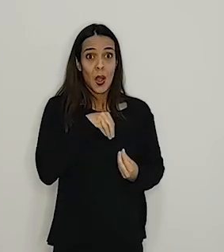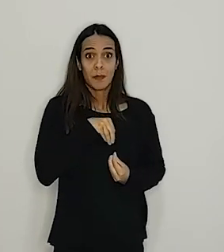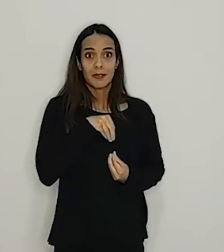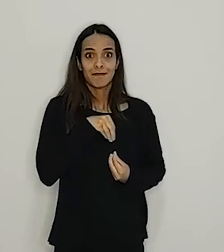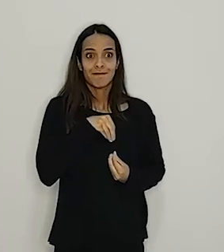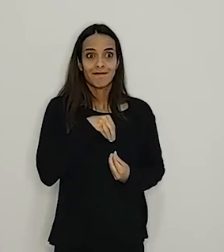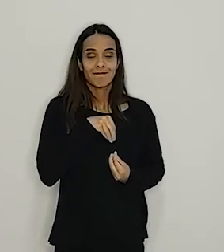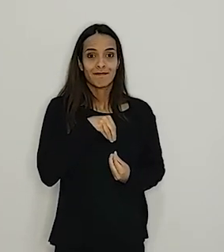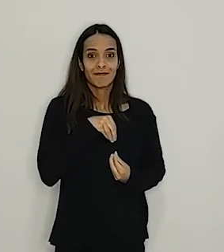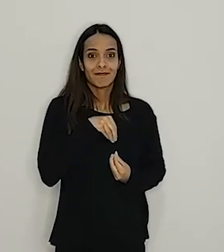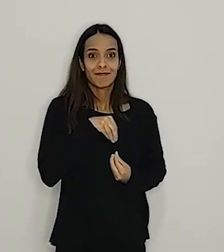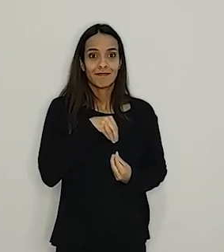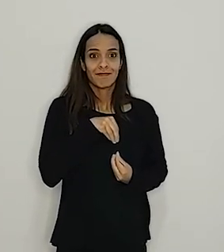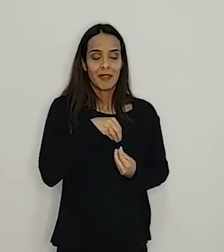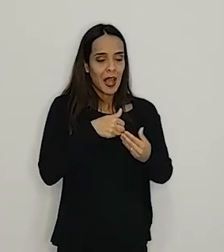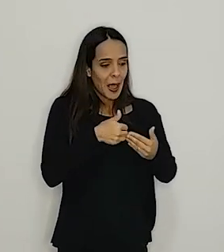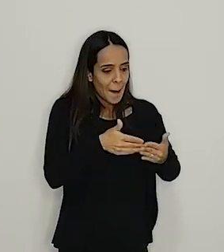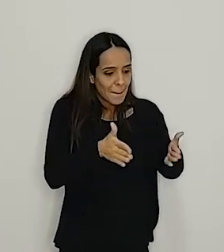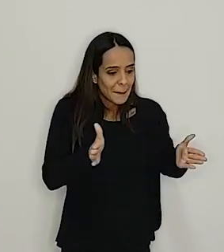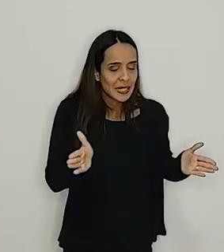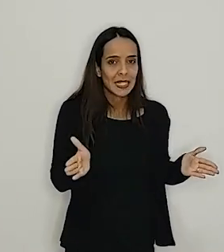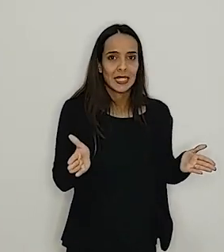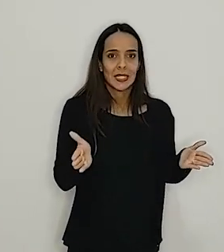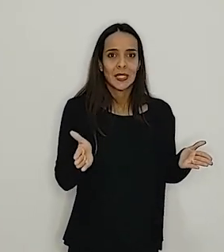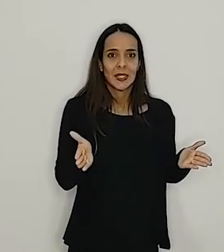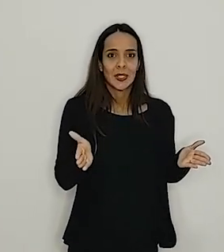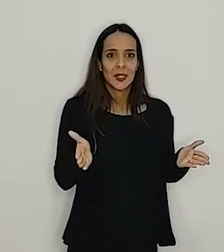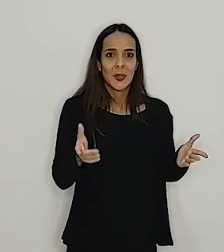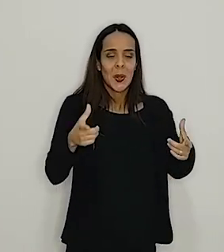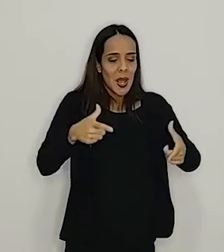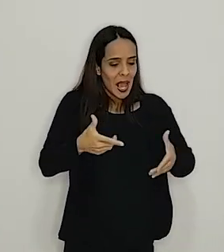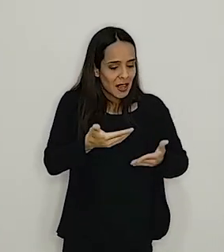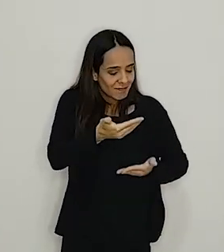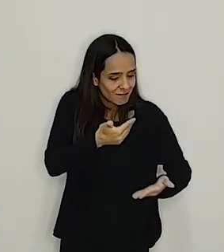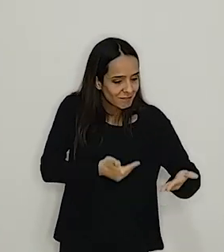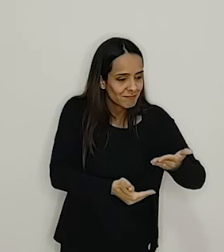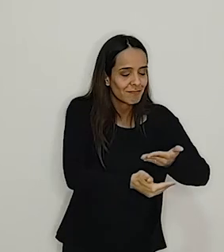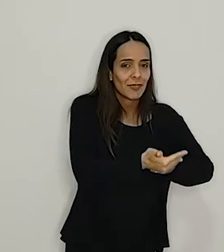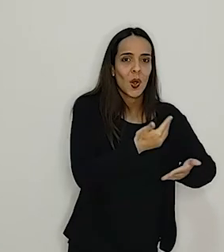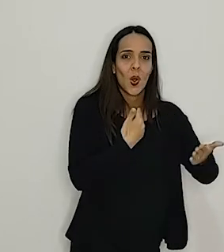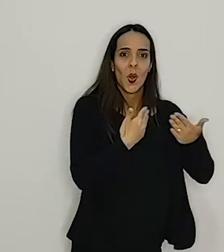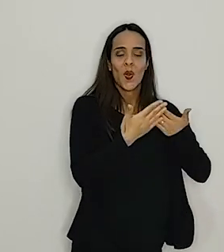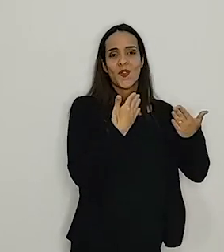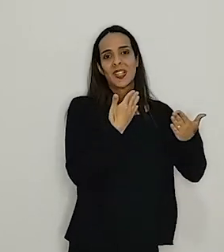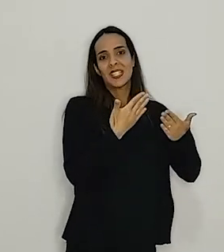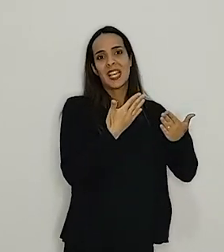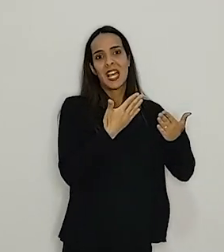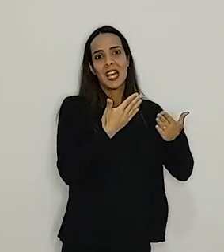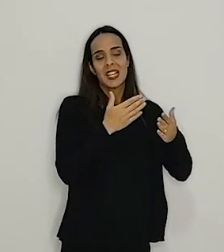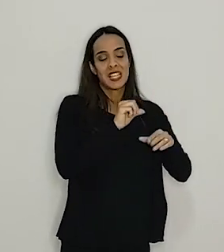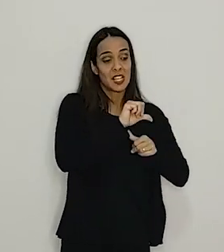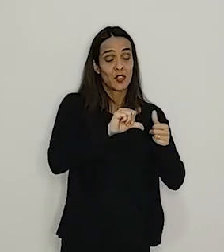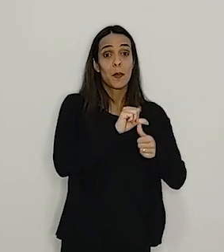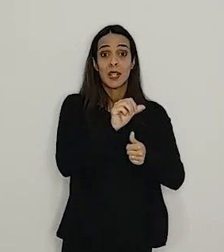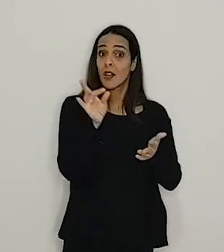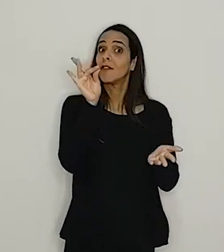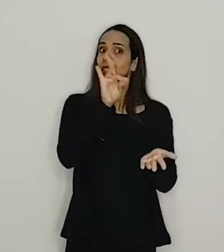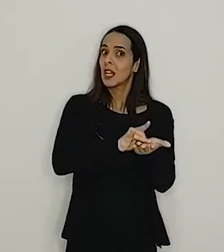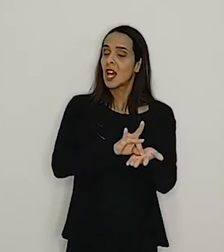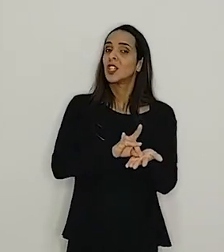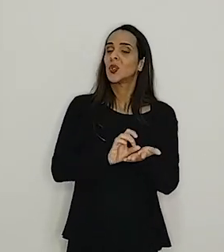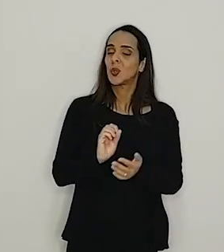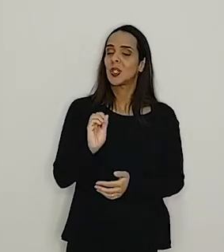alma. Proporcionar um espaço onde possa construir esse tipo de diálogo, para que então possa haver transformação genuína.